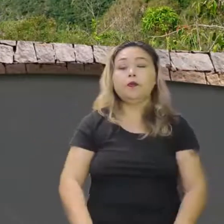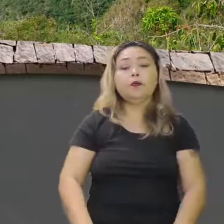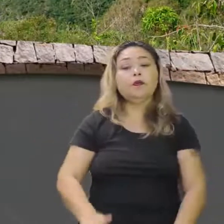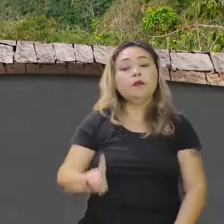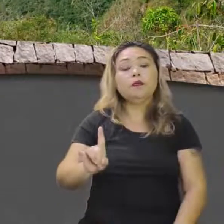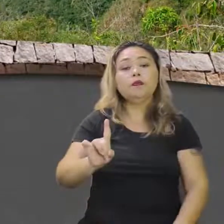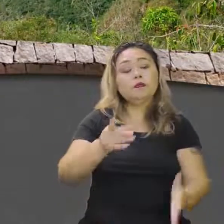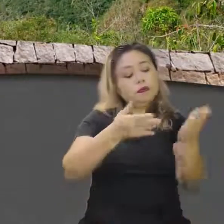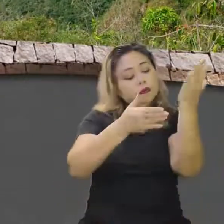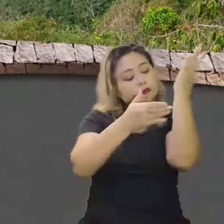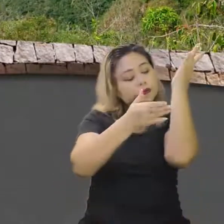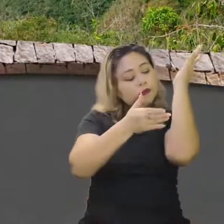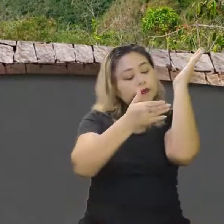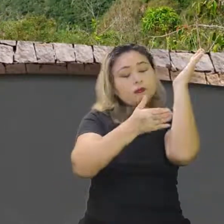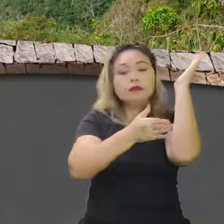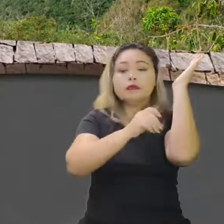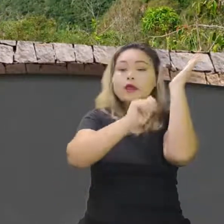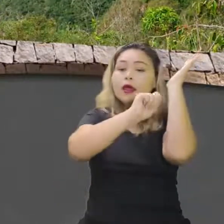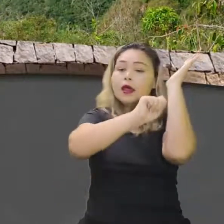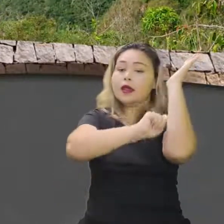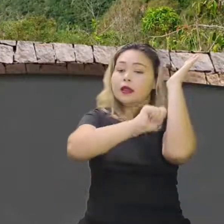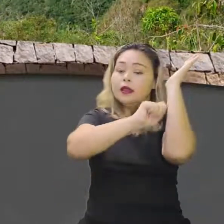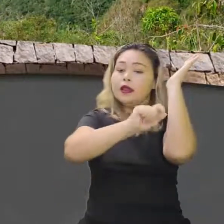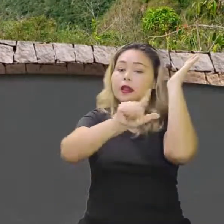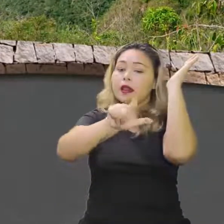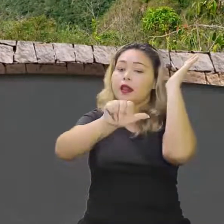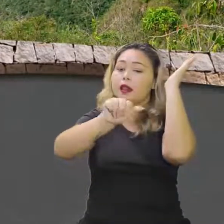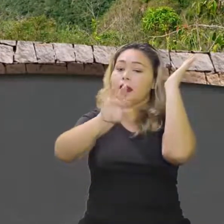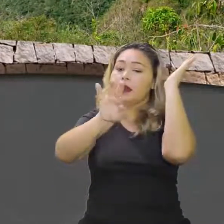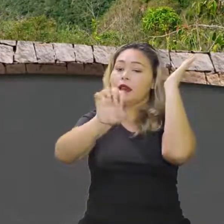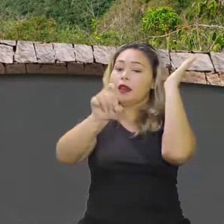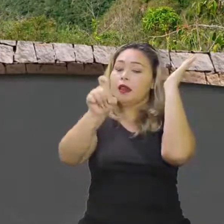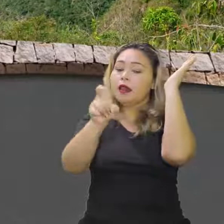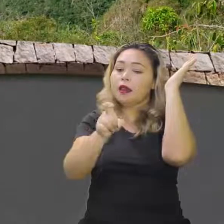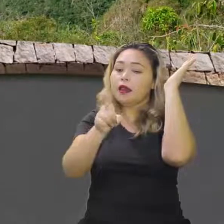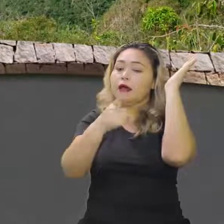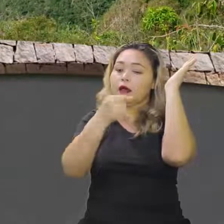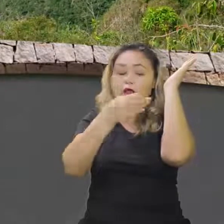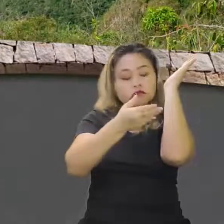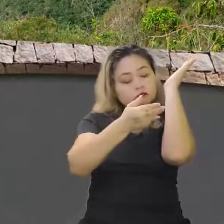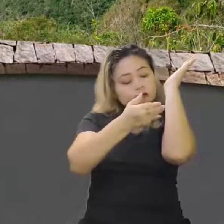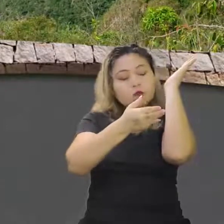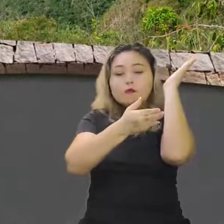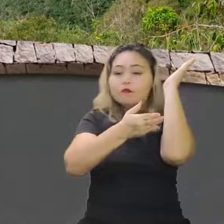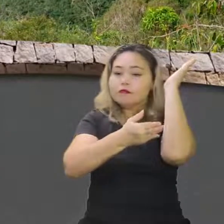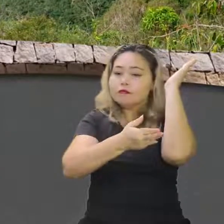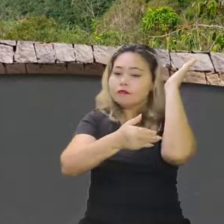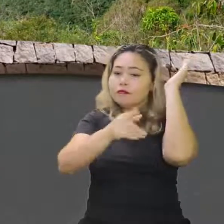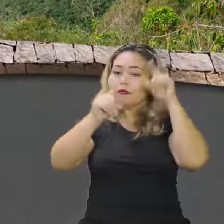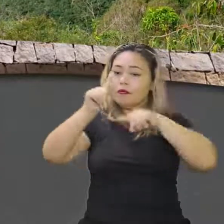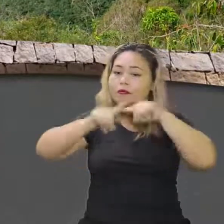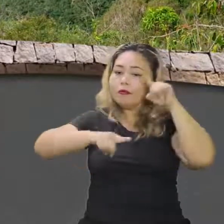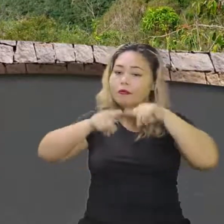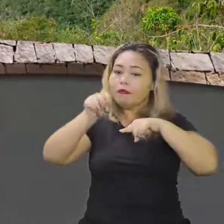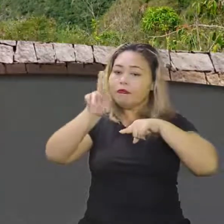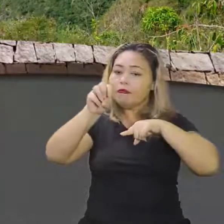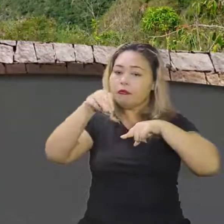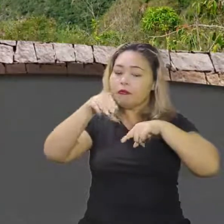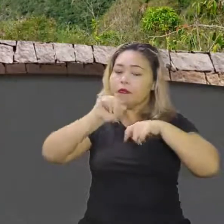o látex que foi encontrado na Amazônia foi a das grandes matérias-primas